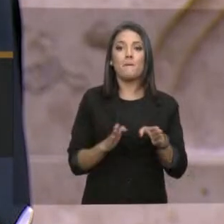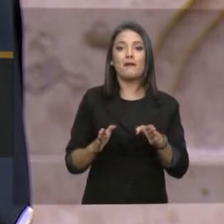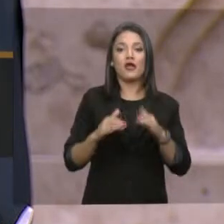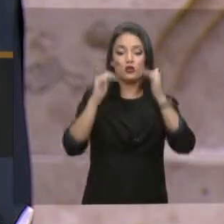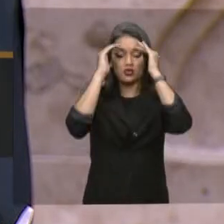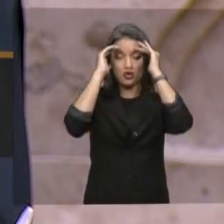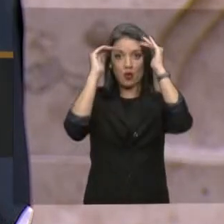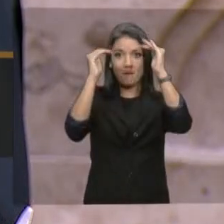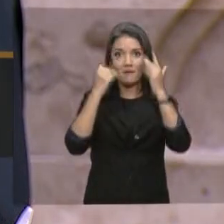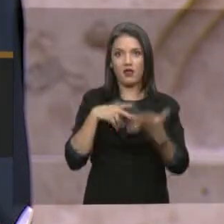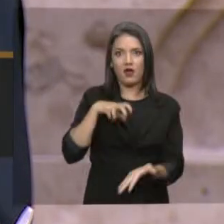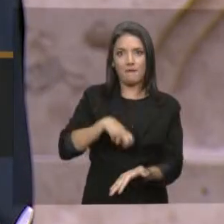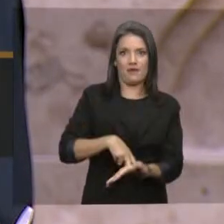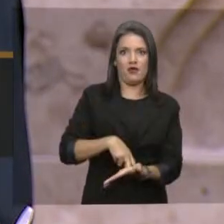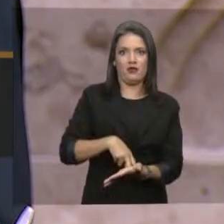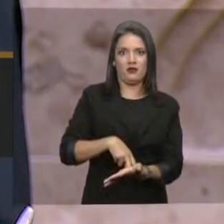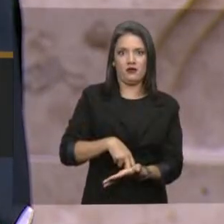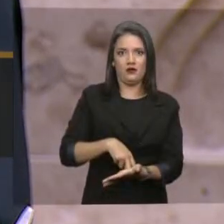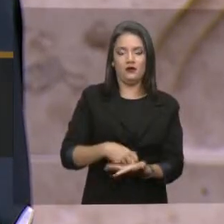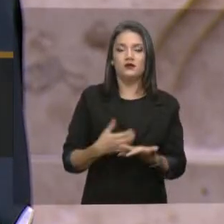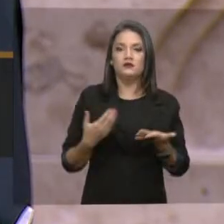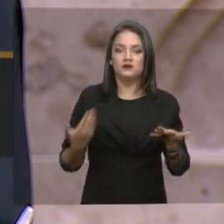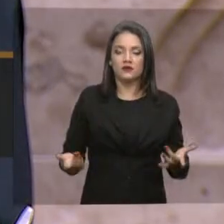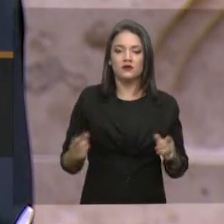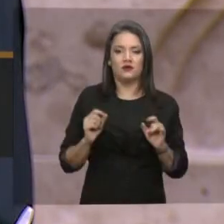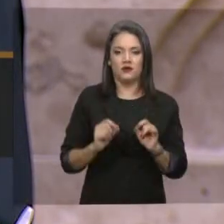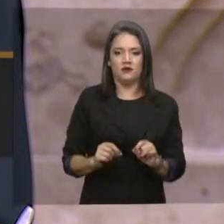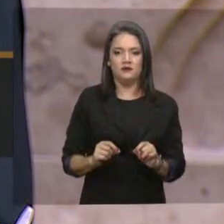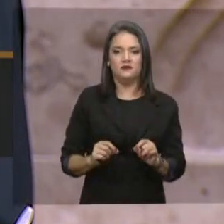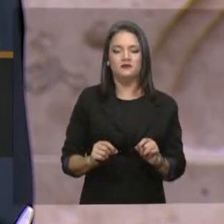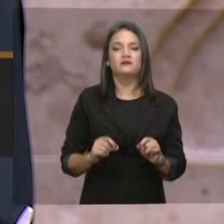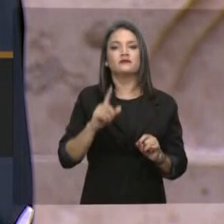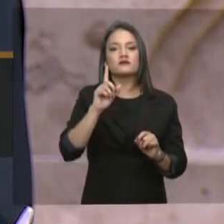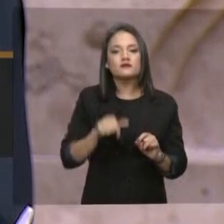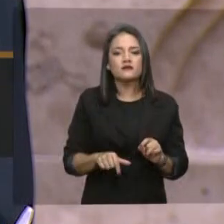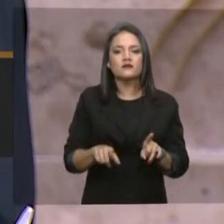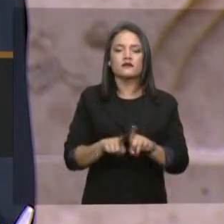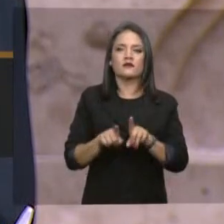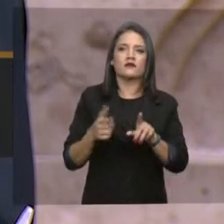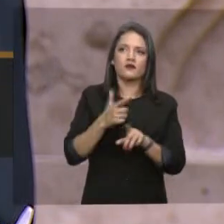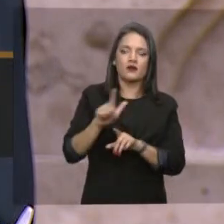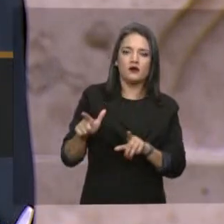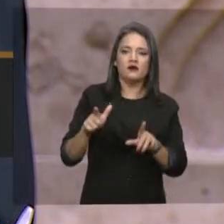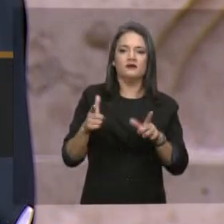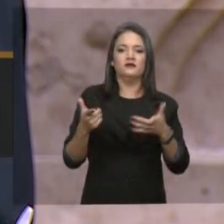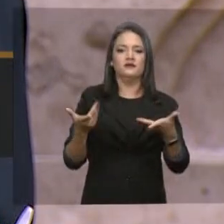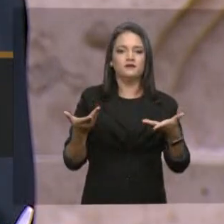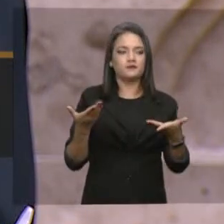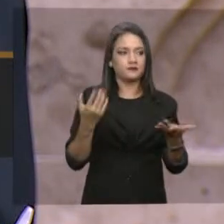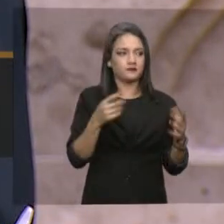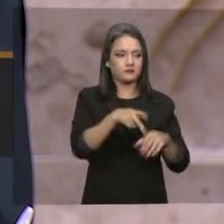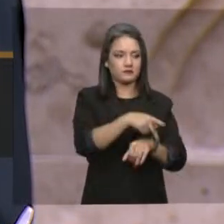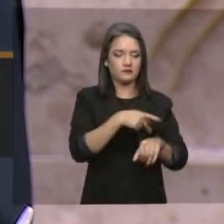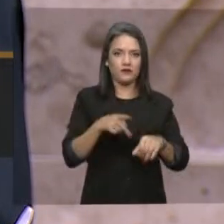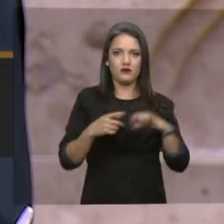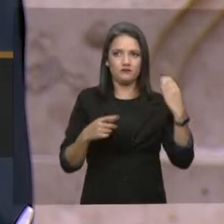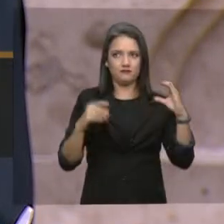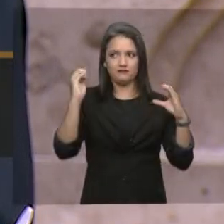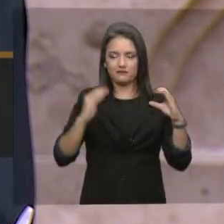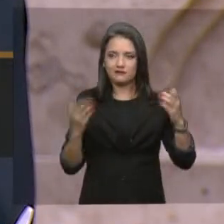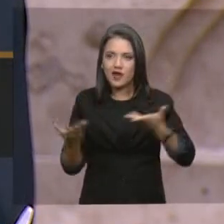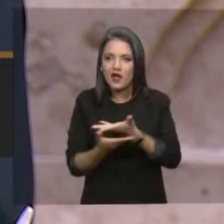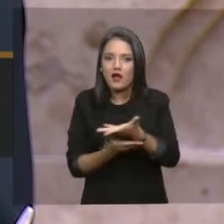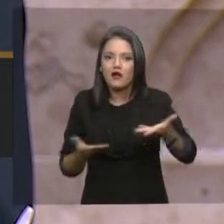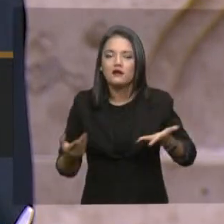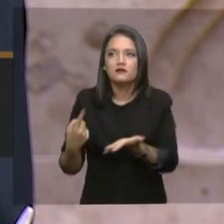pena. Trata-se, outro sim, de um caso de colaboração. A extradição, como um ato, uma medida